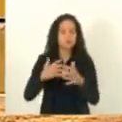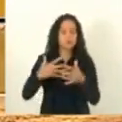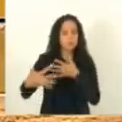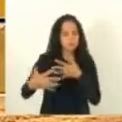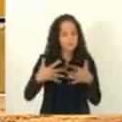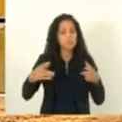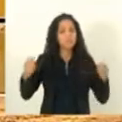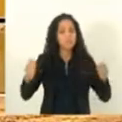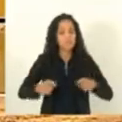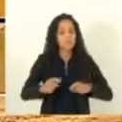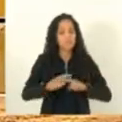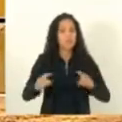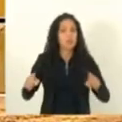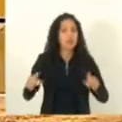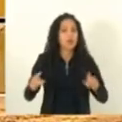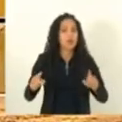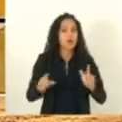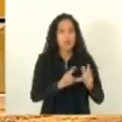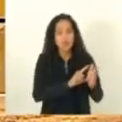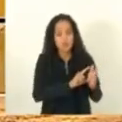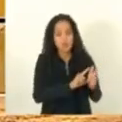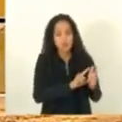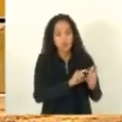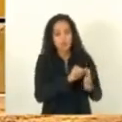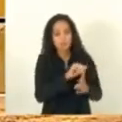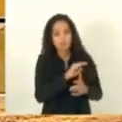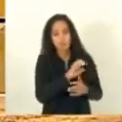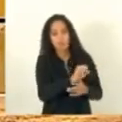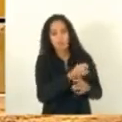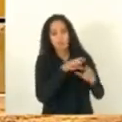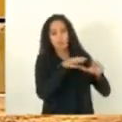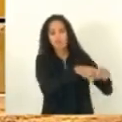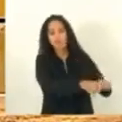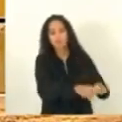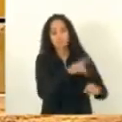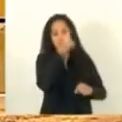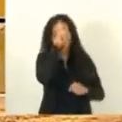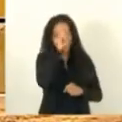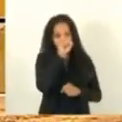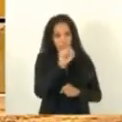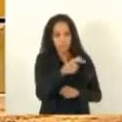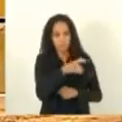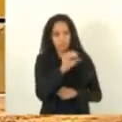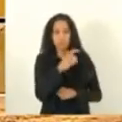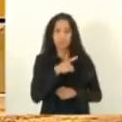transparência. Antes da AEBS assumir, por exemplo, o São Lucas, tinha uma